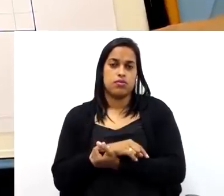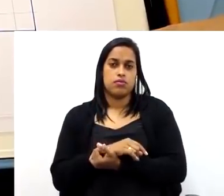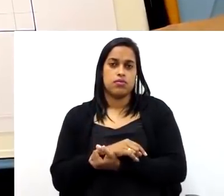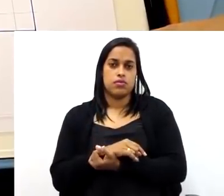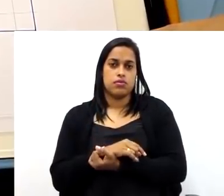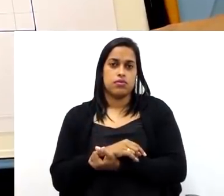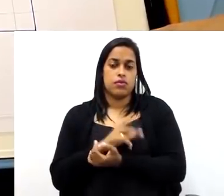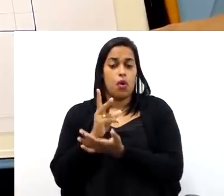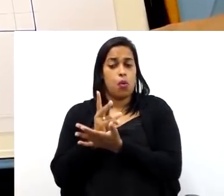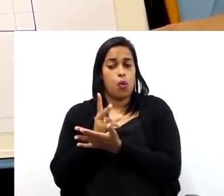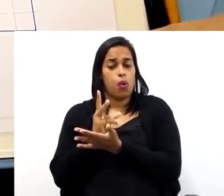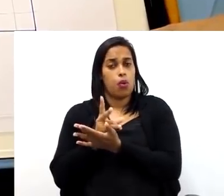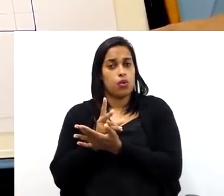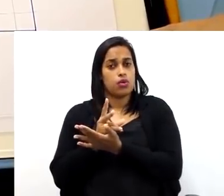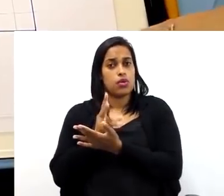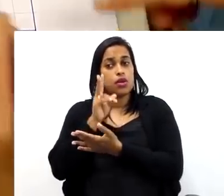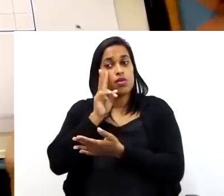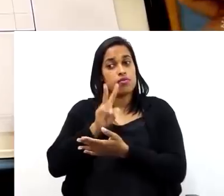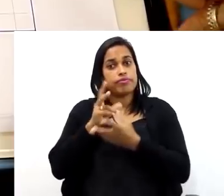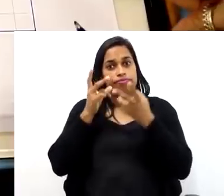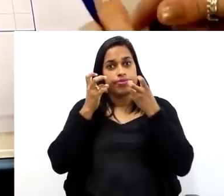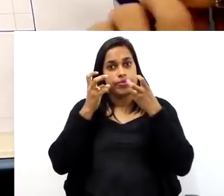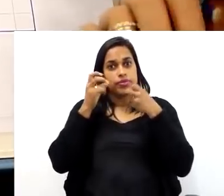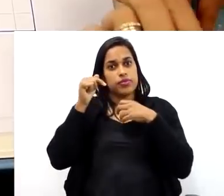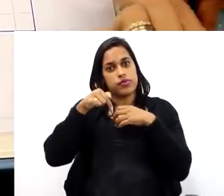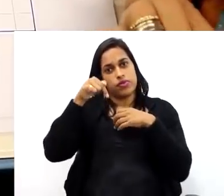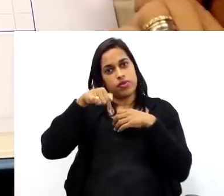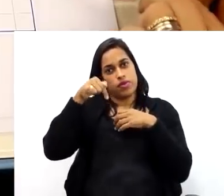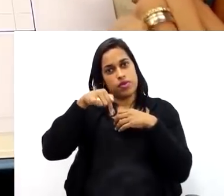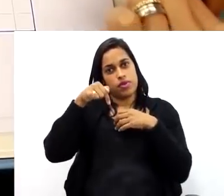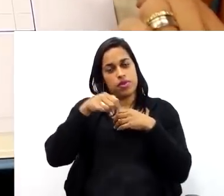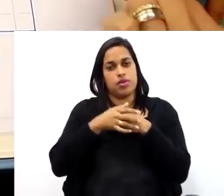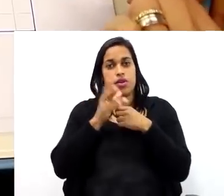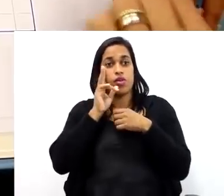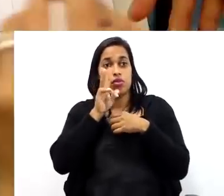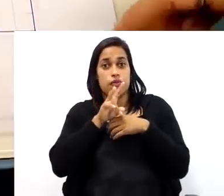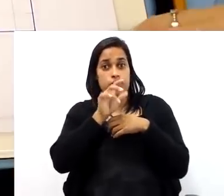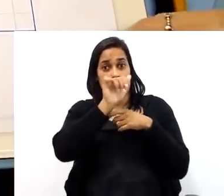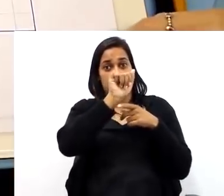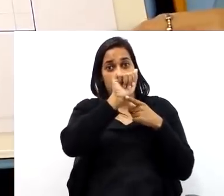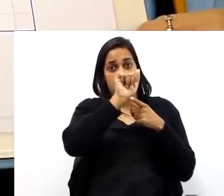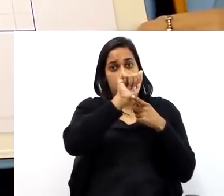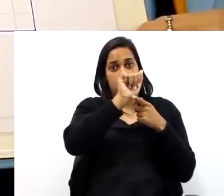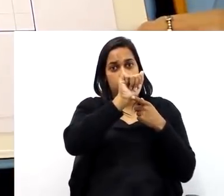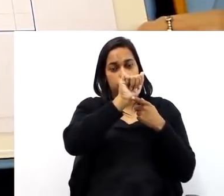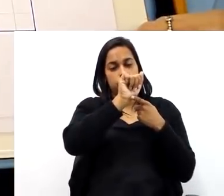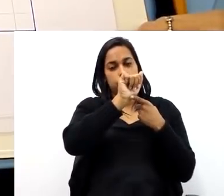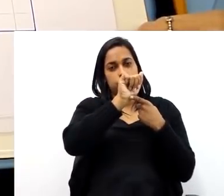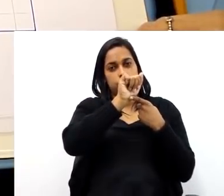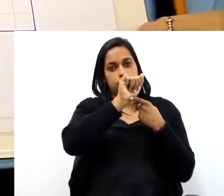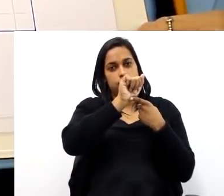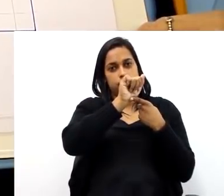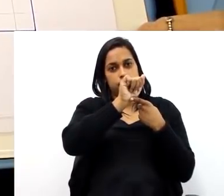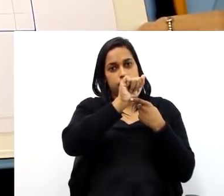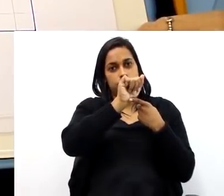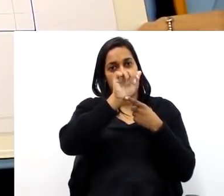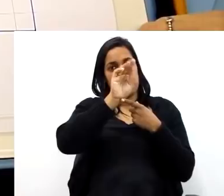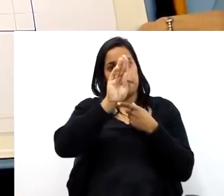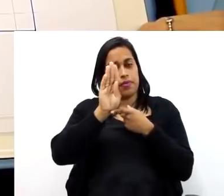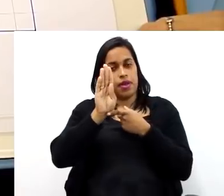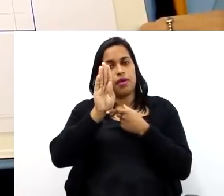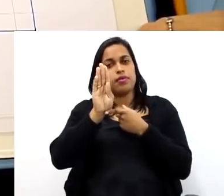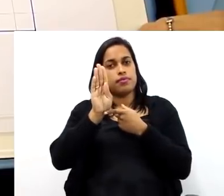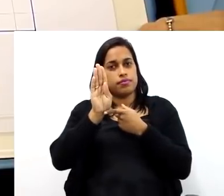continuando aqui na nossa vista lateral, o que eu vou ver... Vista lateral significa que o meu observador está aqui. Eu estou vendo aqui o meu ponto A,